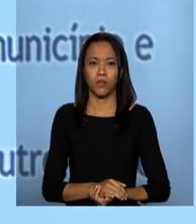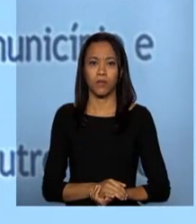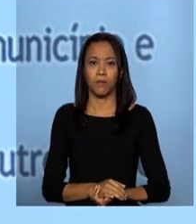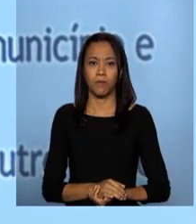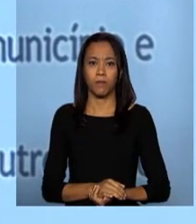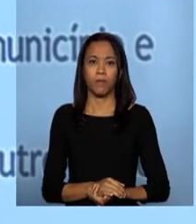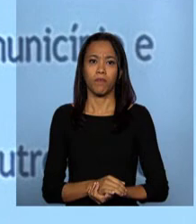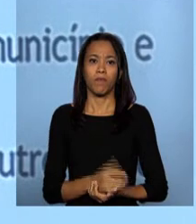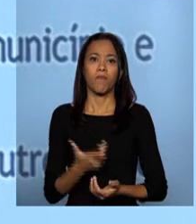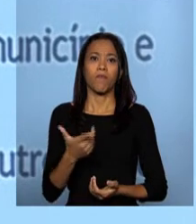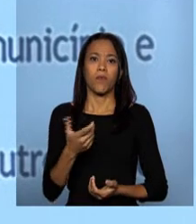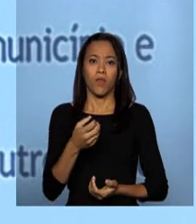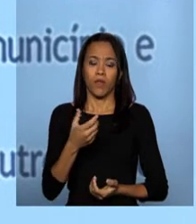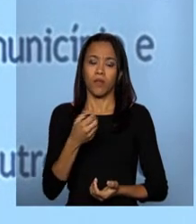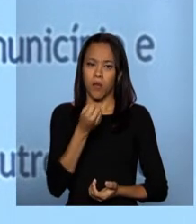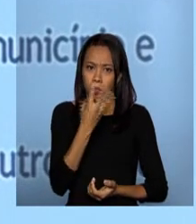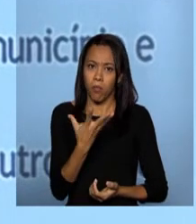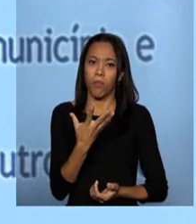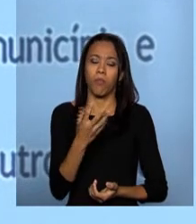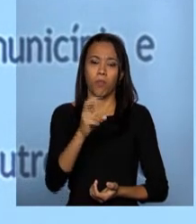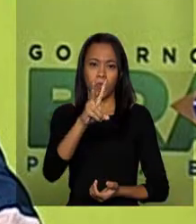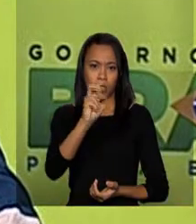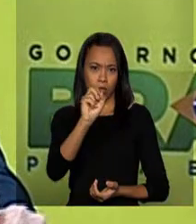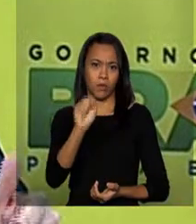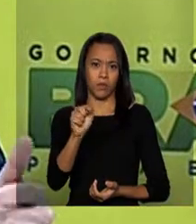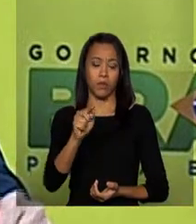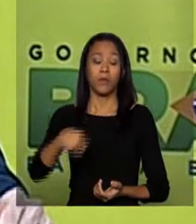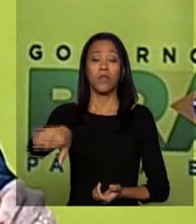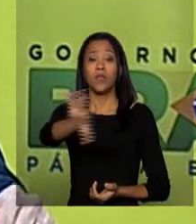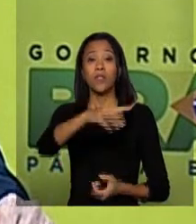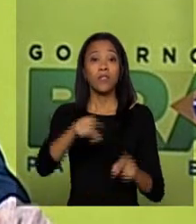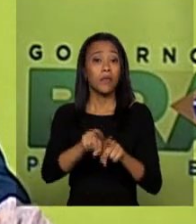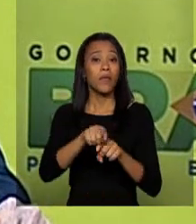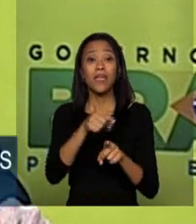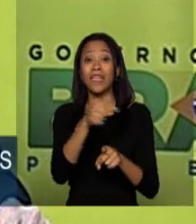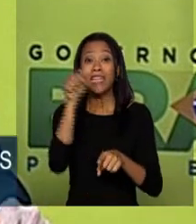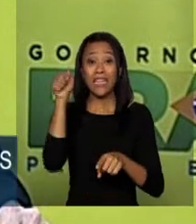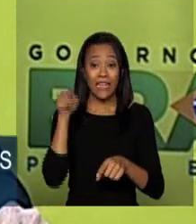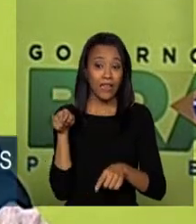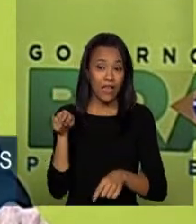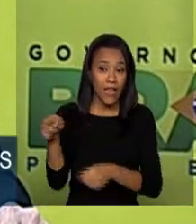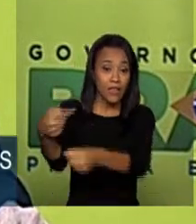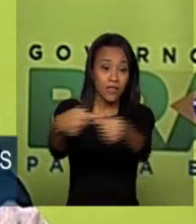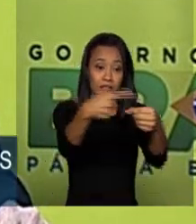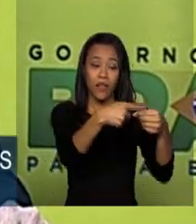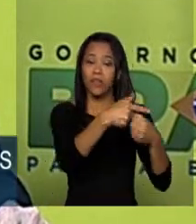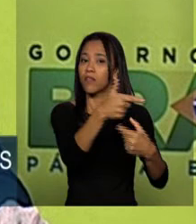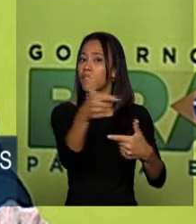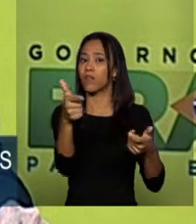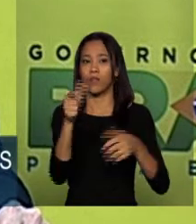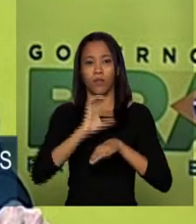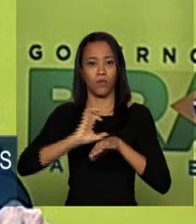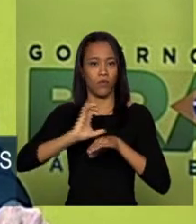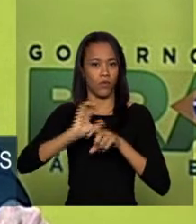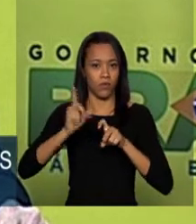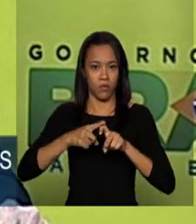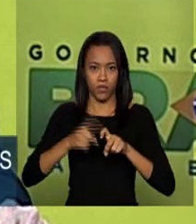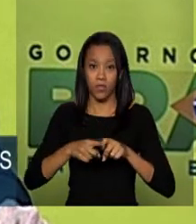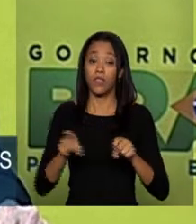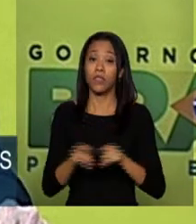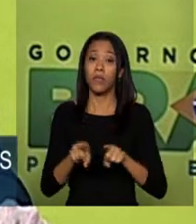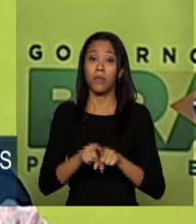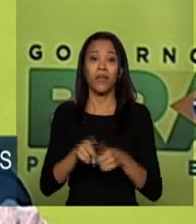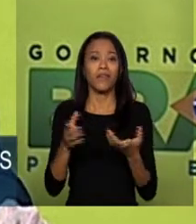porte significativo, que não tenham nenhum curso de medicina no município, nem na região